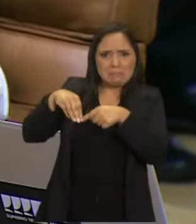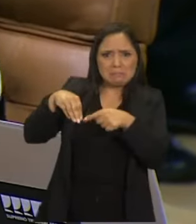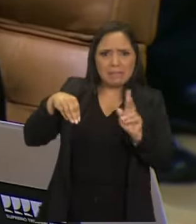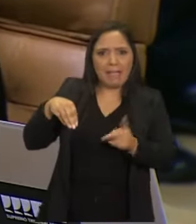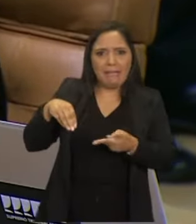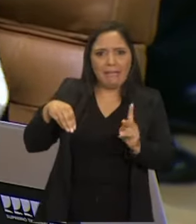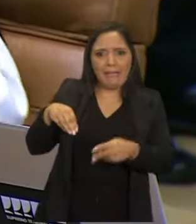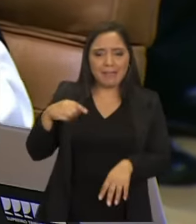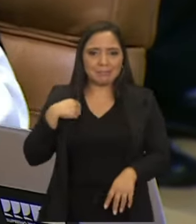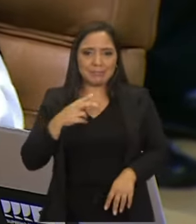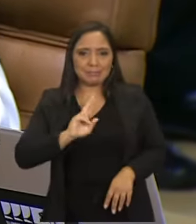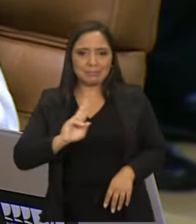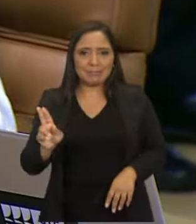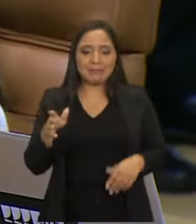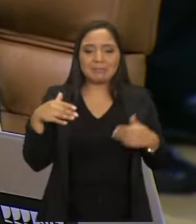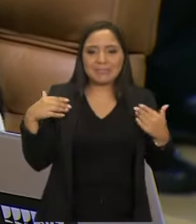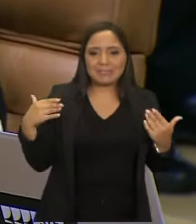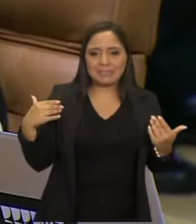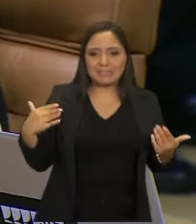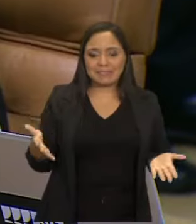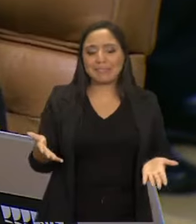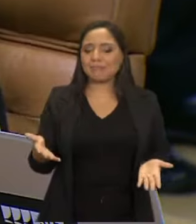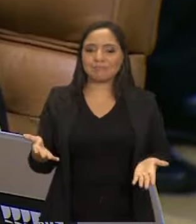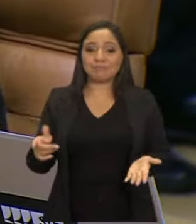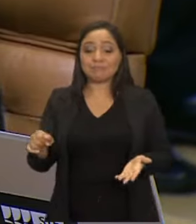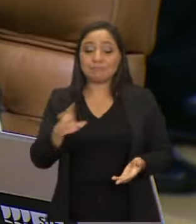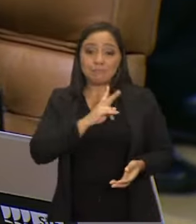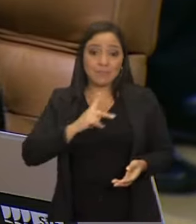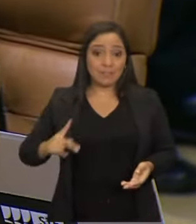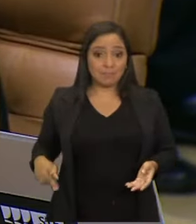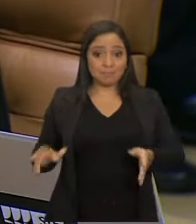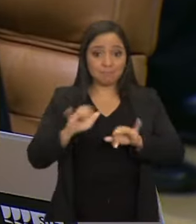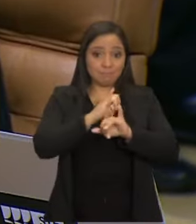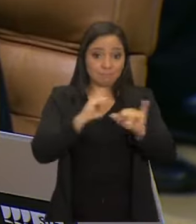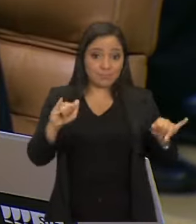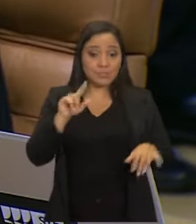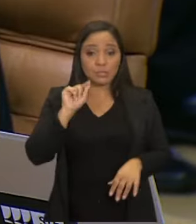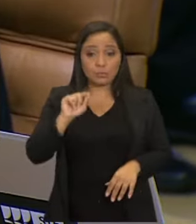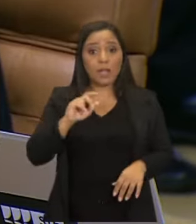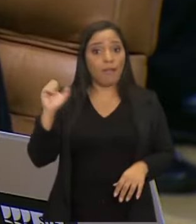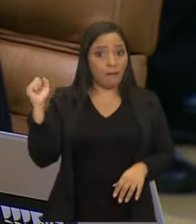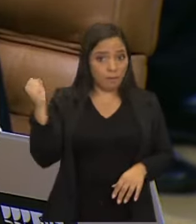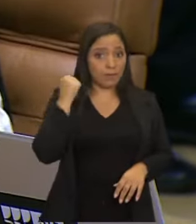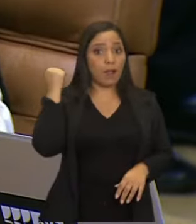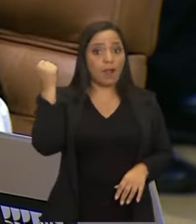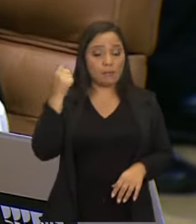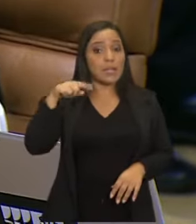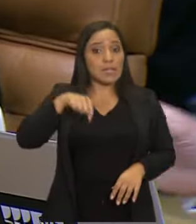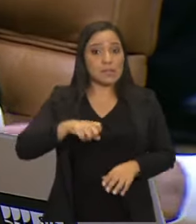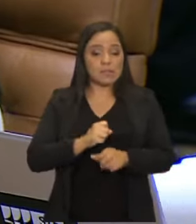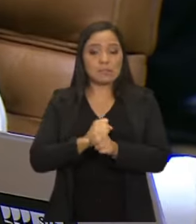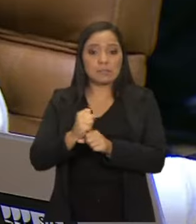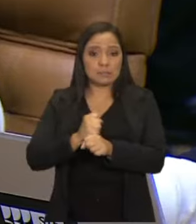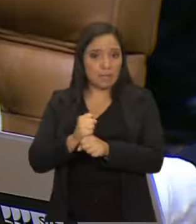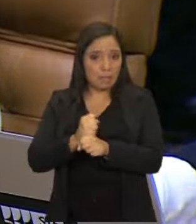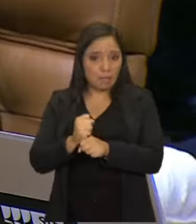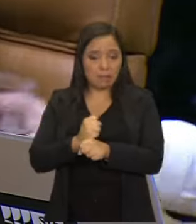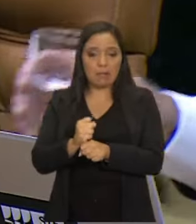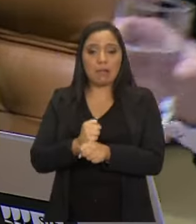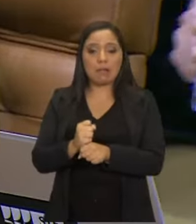enfim, o que o presidente atenta aqui, realça, é gravíssimo. Esse ano, presidente, um